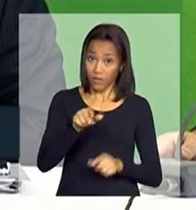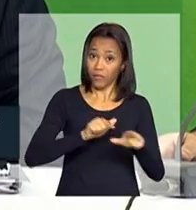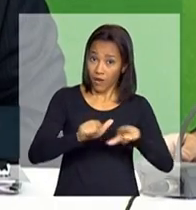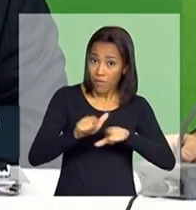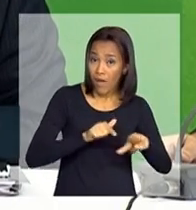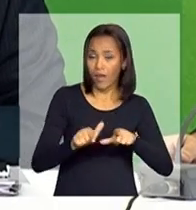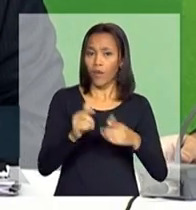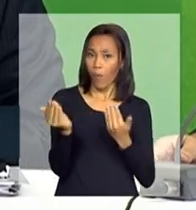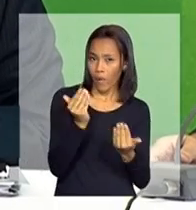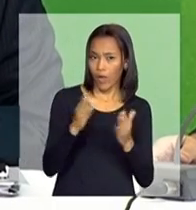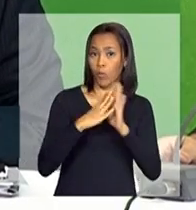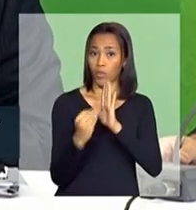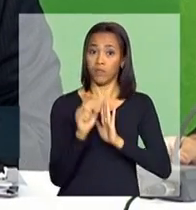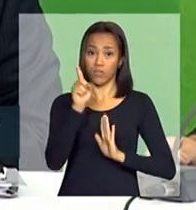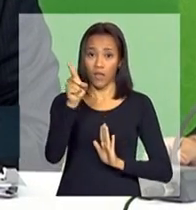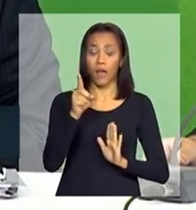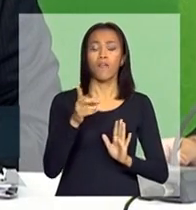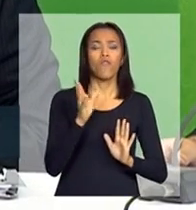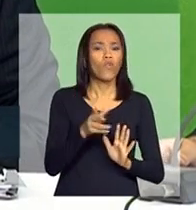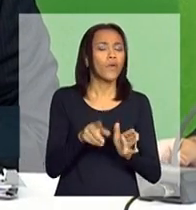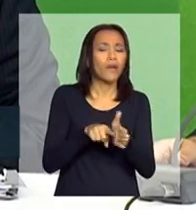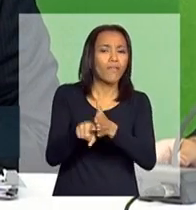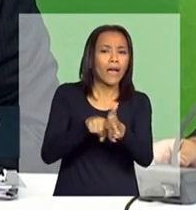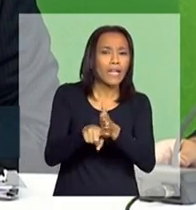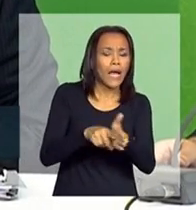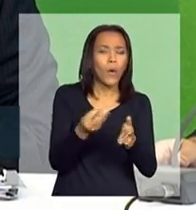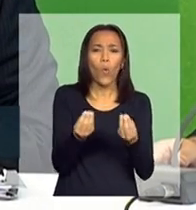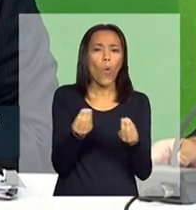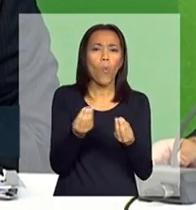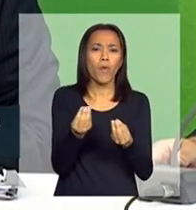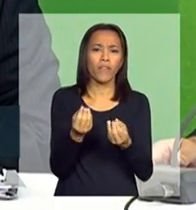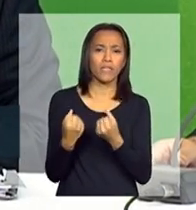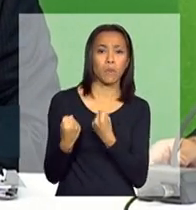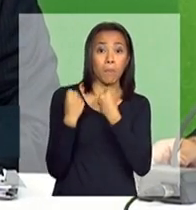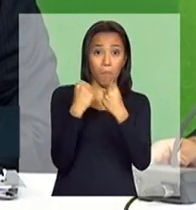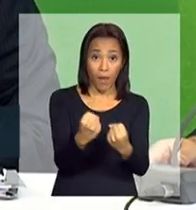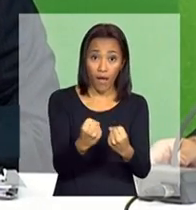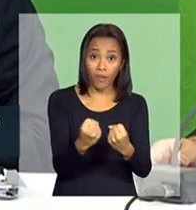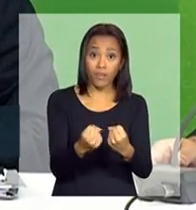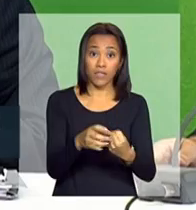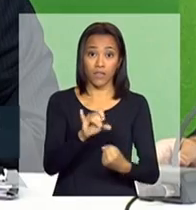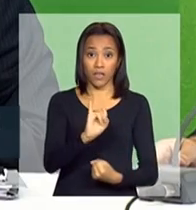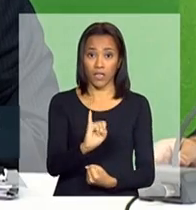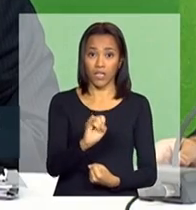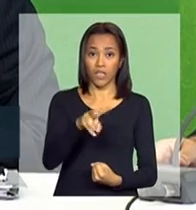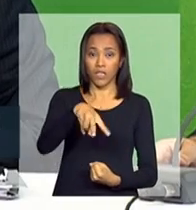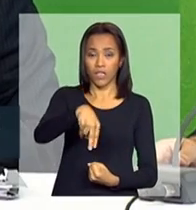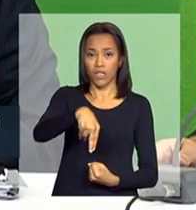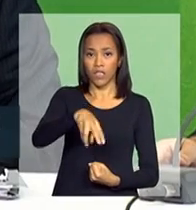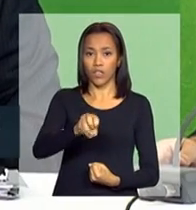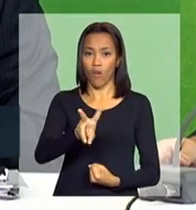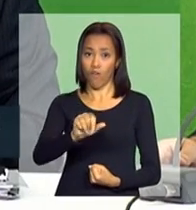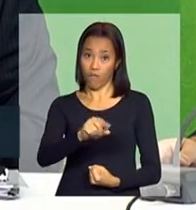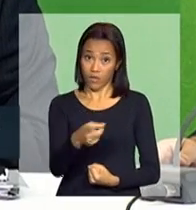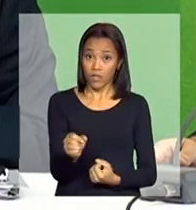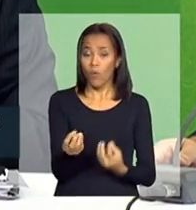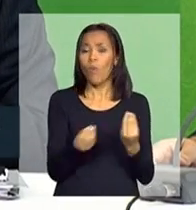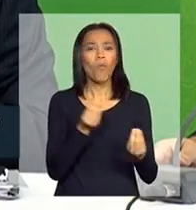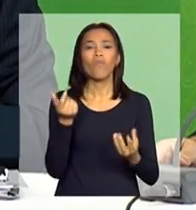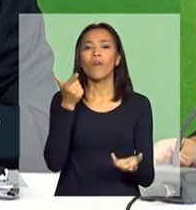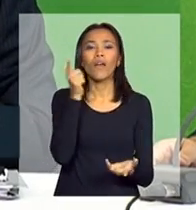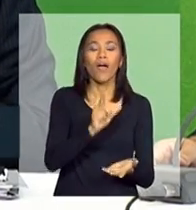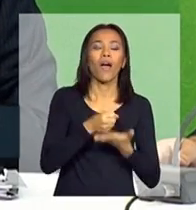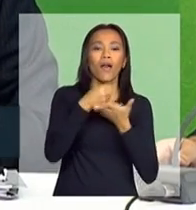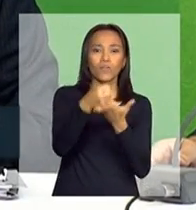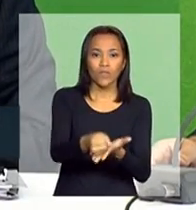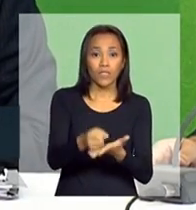ela é avaliada foi feita uma inovação foi Qual é o impacto dessa inovação como é que ela o que que ela resulta então o